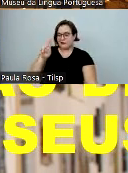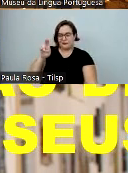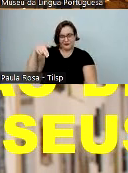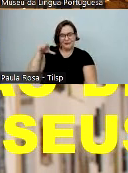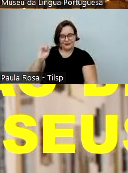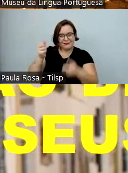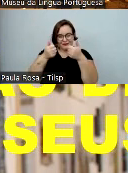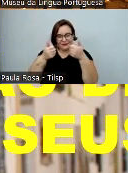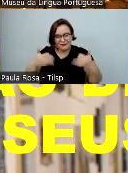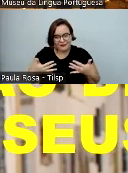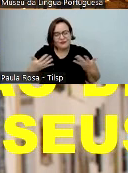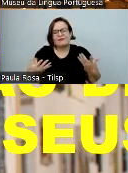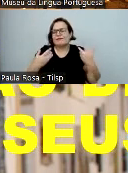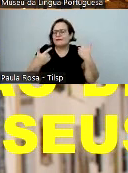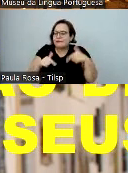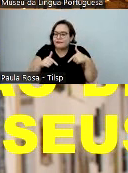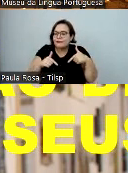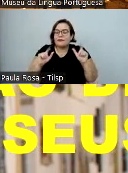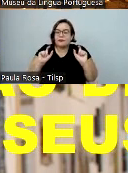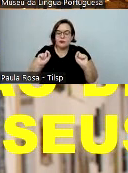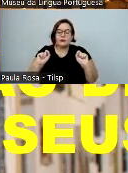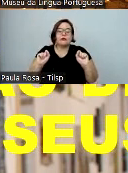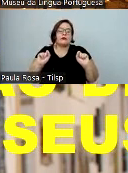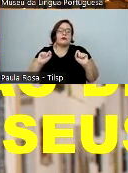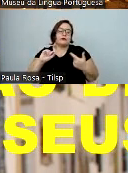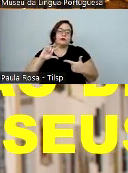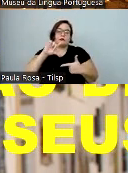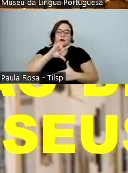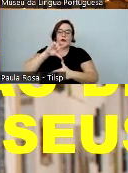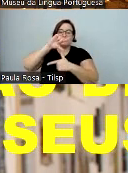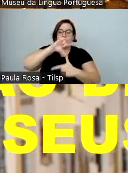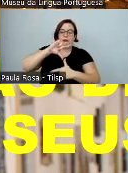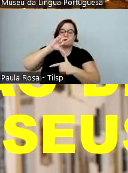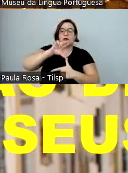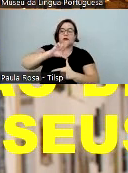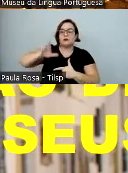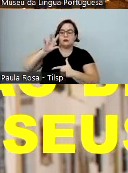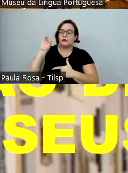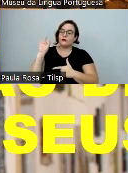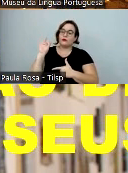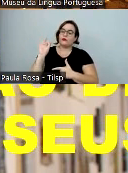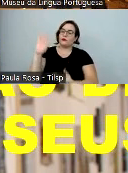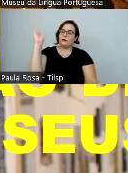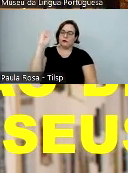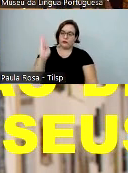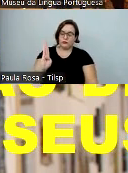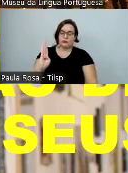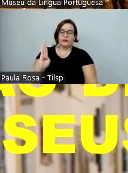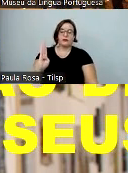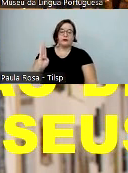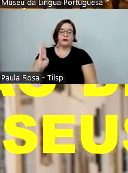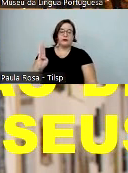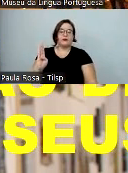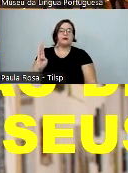enfim um trabalho em que os latino-americanos não só os brasileiros os brasileiros